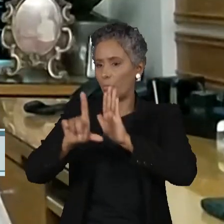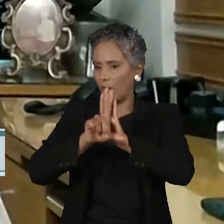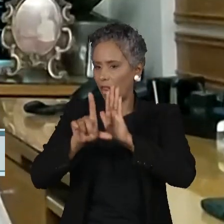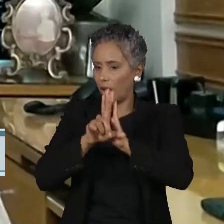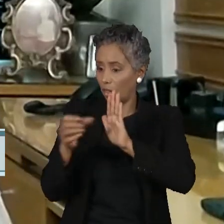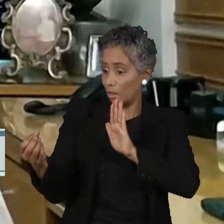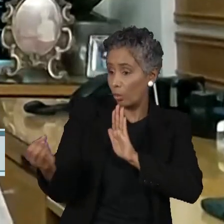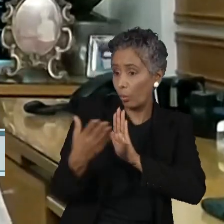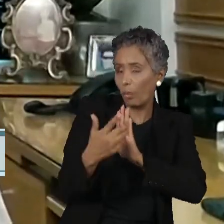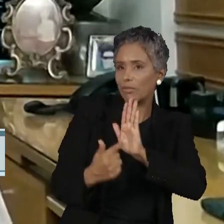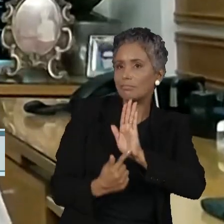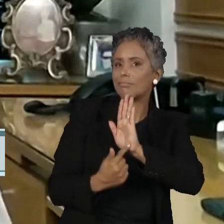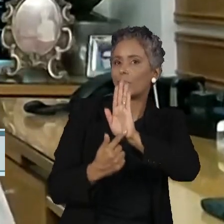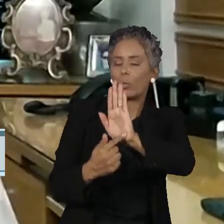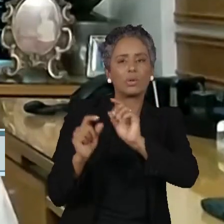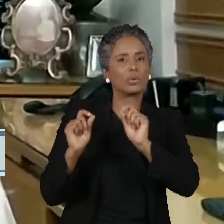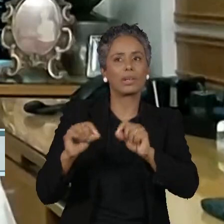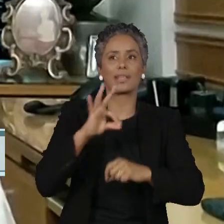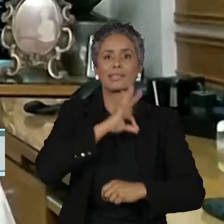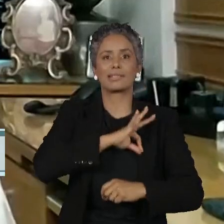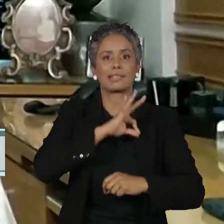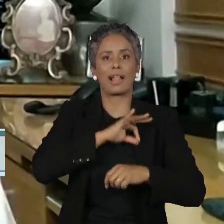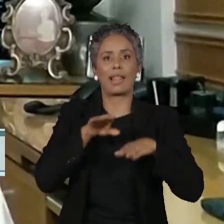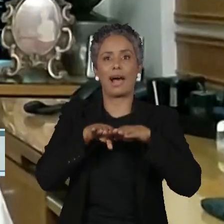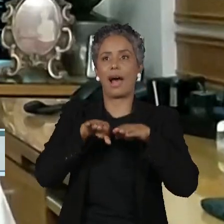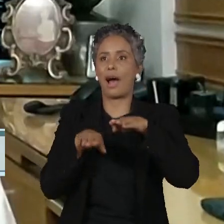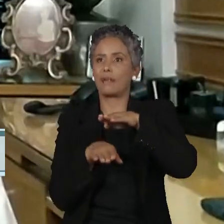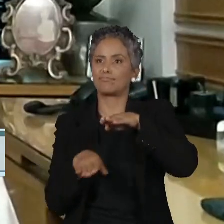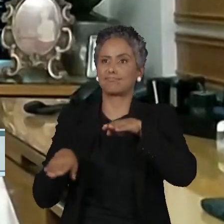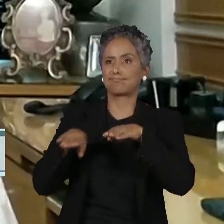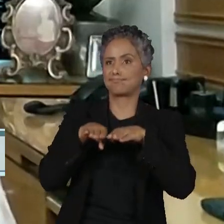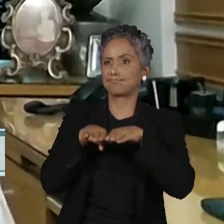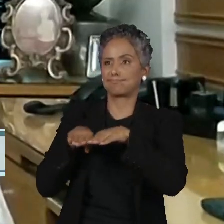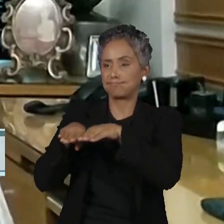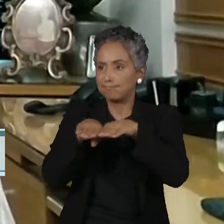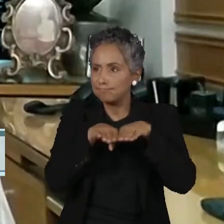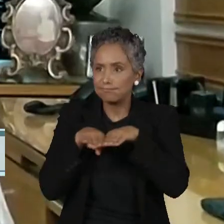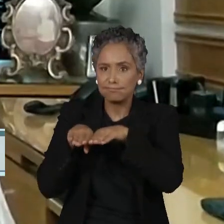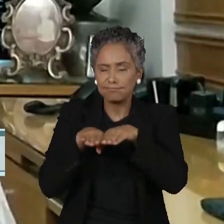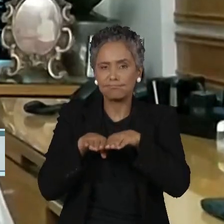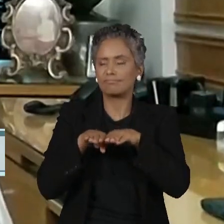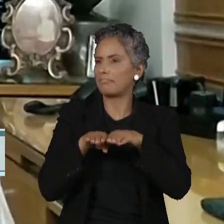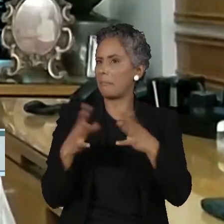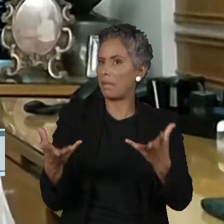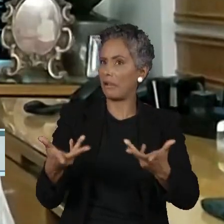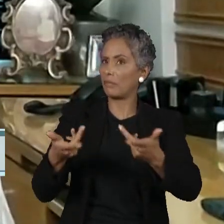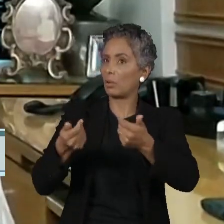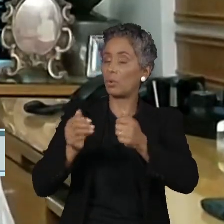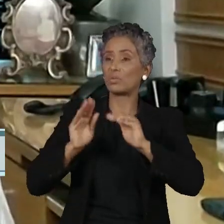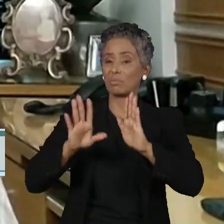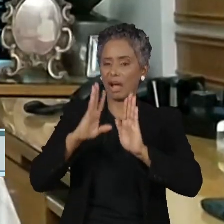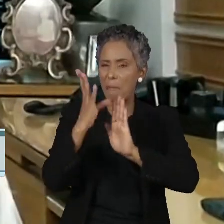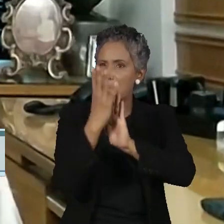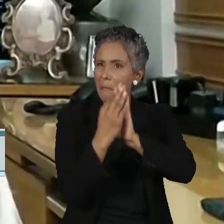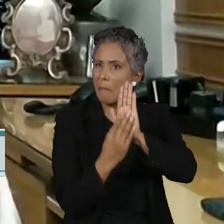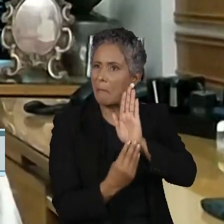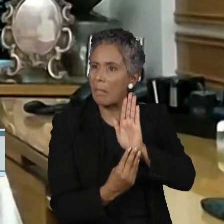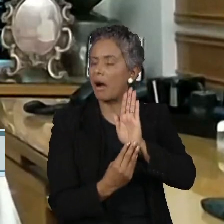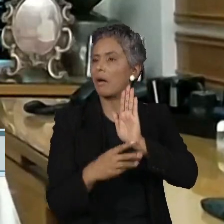para dar igualdade salarial. Parece incrível, porque isso já está lá na nossa CLT há 80 anos